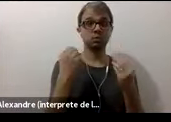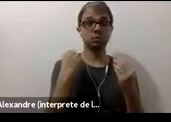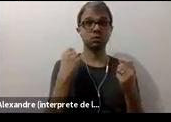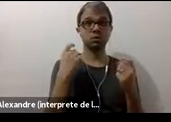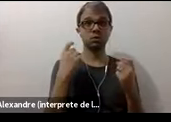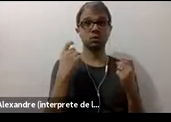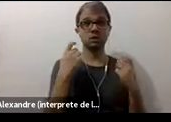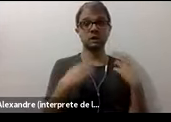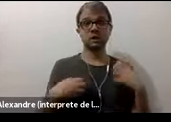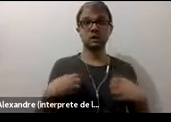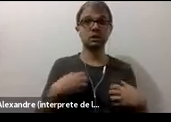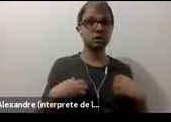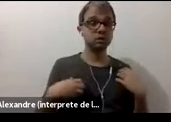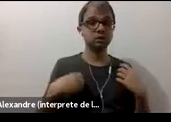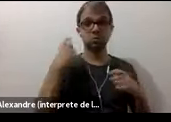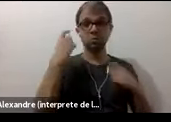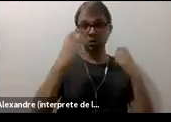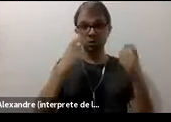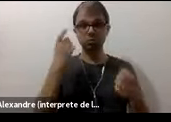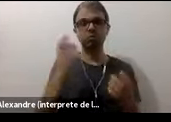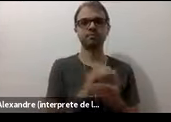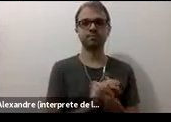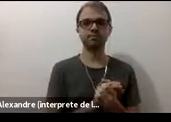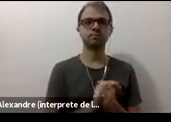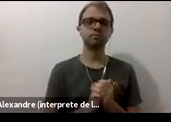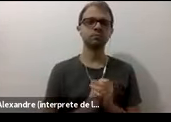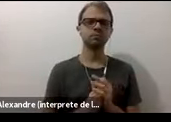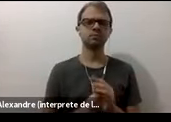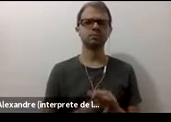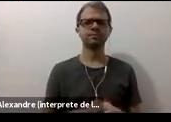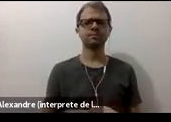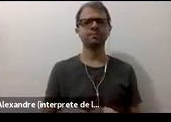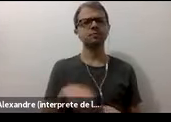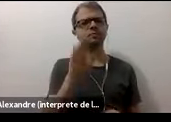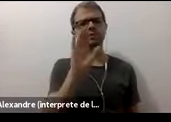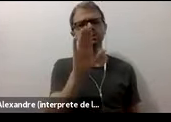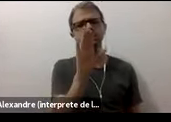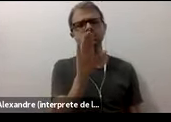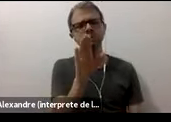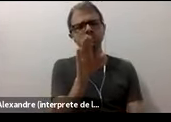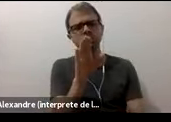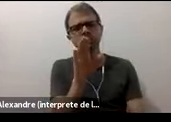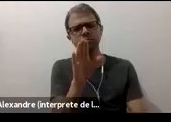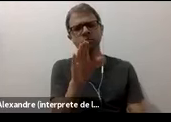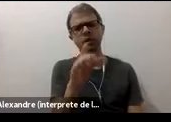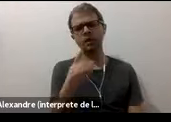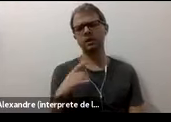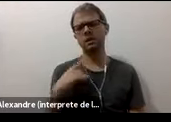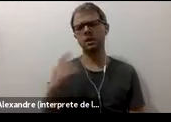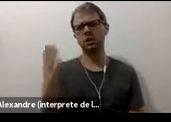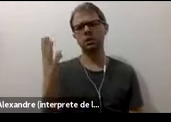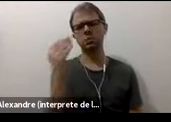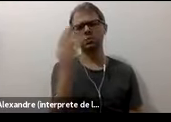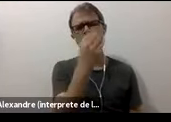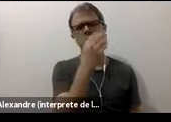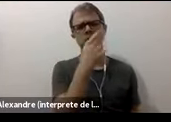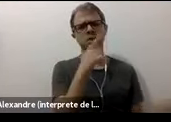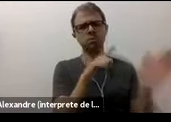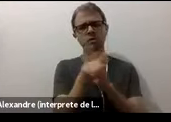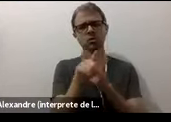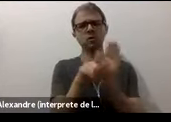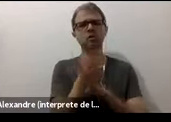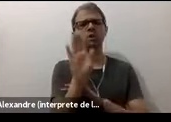fez um apanhado muito bom aí. É que são várias perguntas e uma conectada com a outra, né? E essa questão mesmo